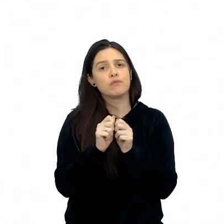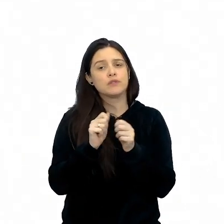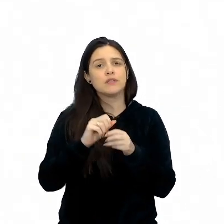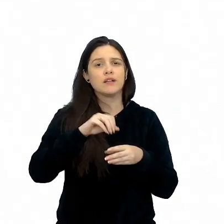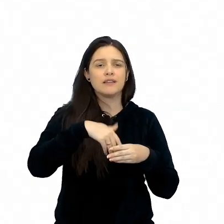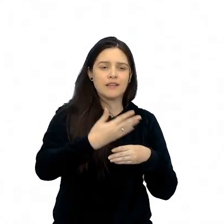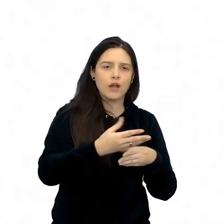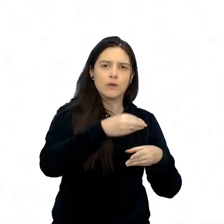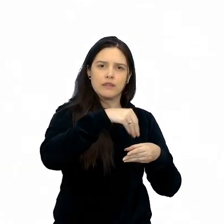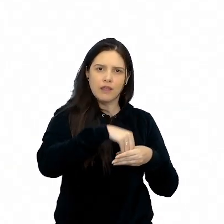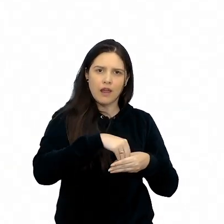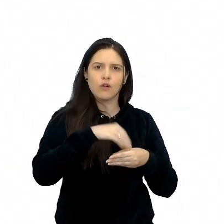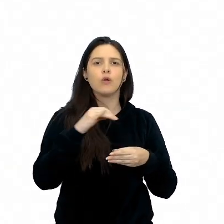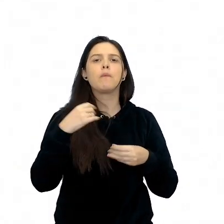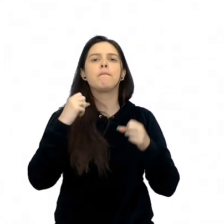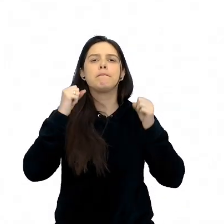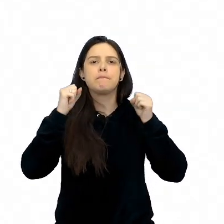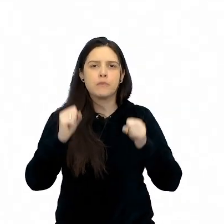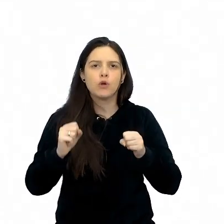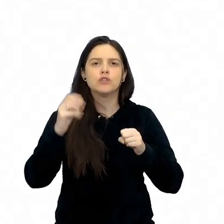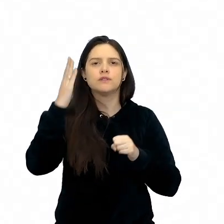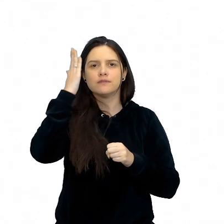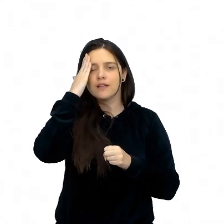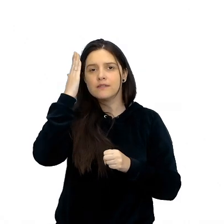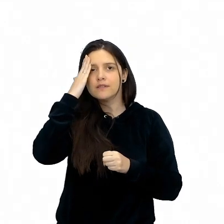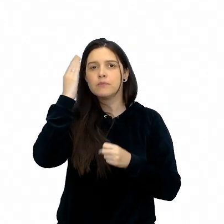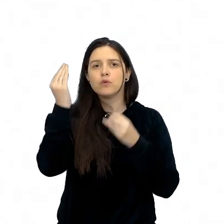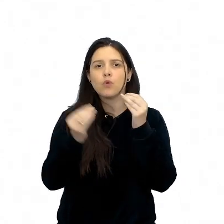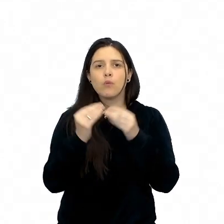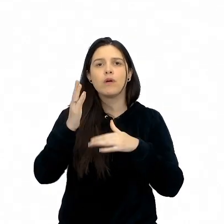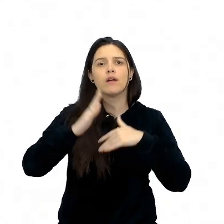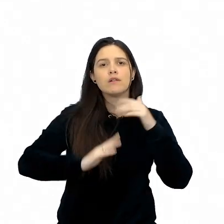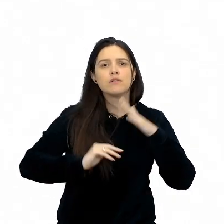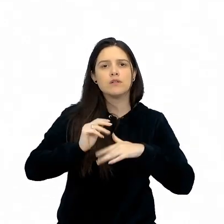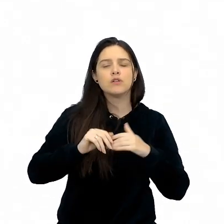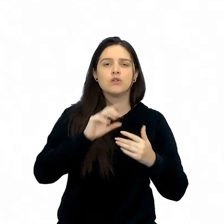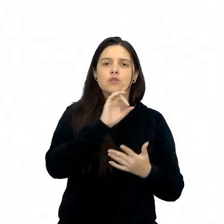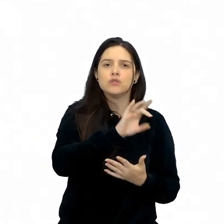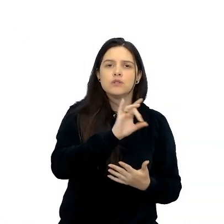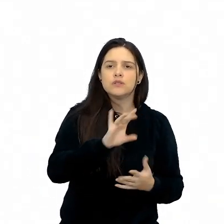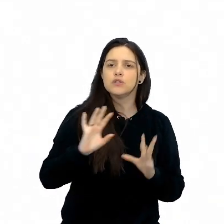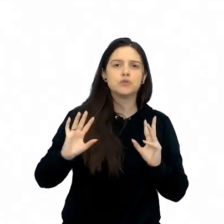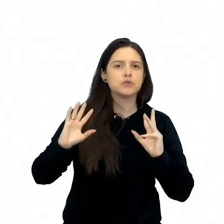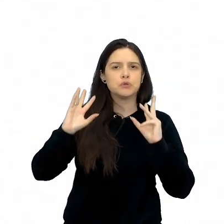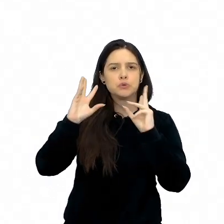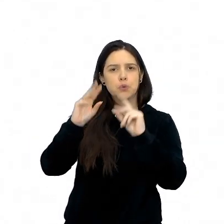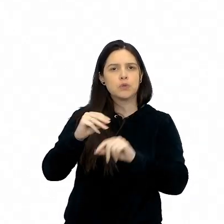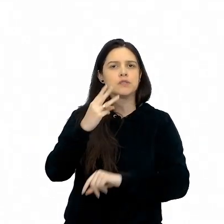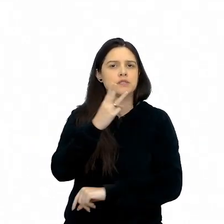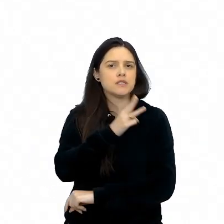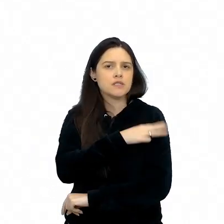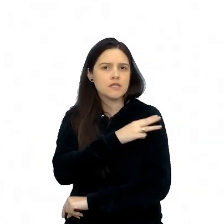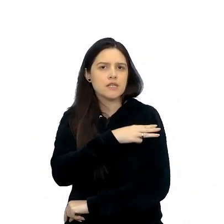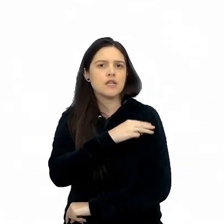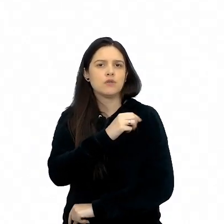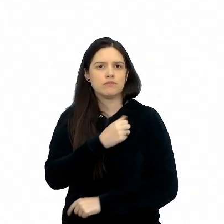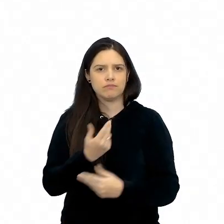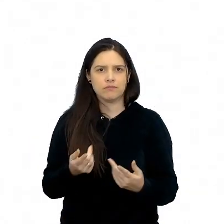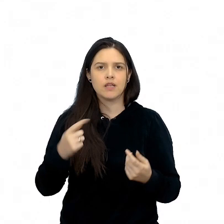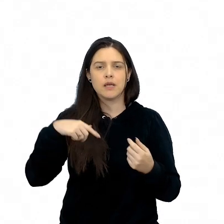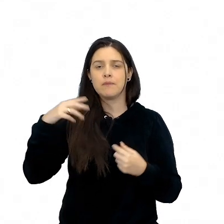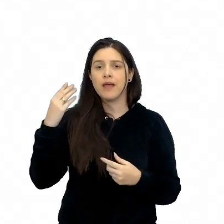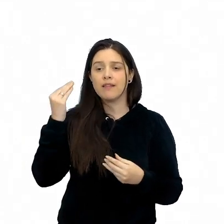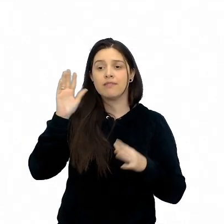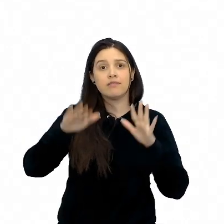internos e externos, eu posso puxar ganchos dessa atividade para o ensino médio todo, até para a 3ª série do ensino médio. Vai depender